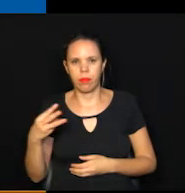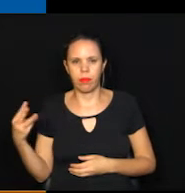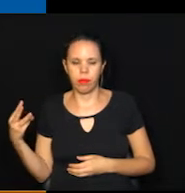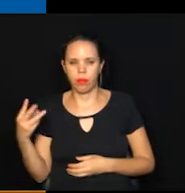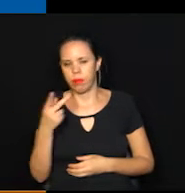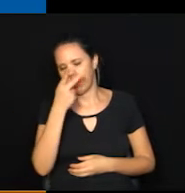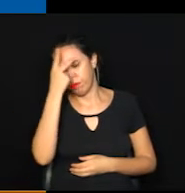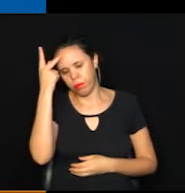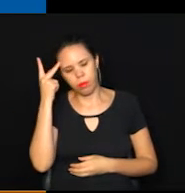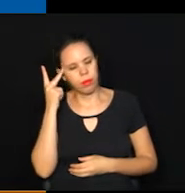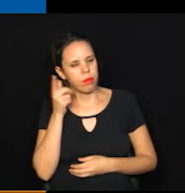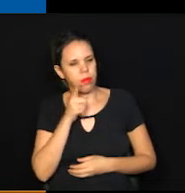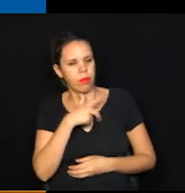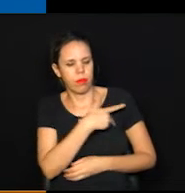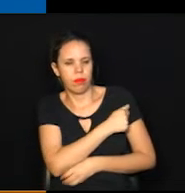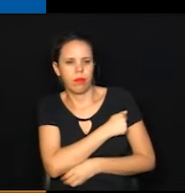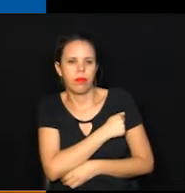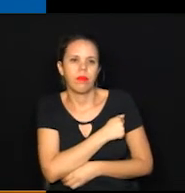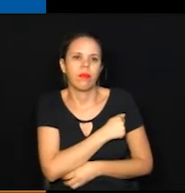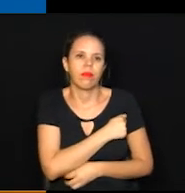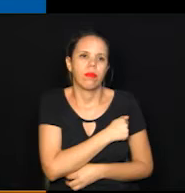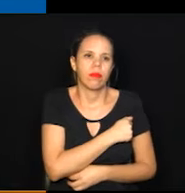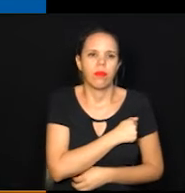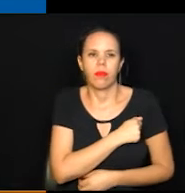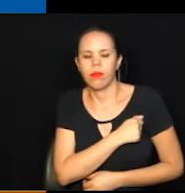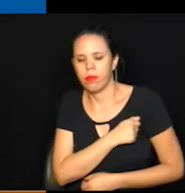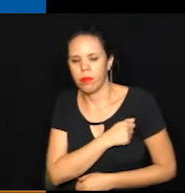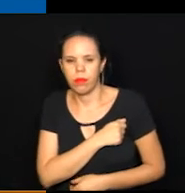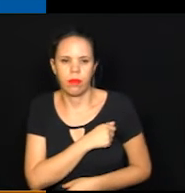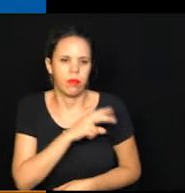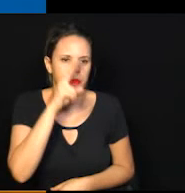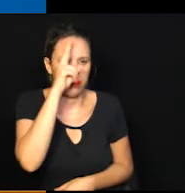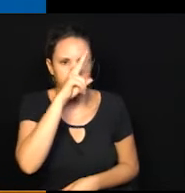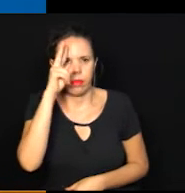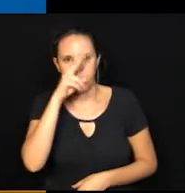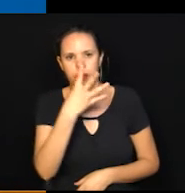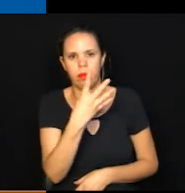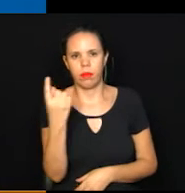158.933 pessoas foram vacinadas. Lembrando que